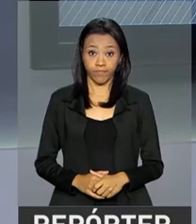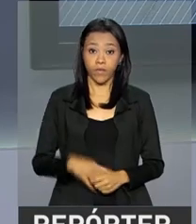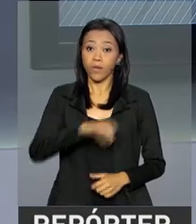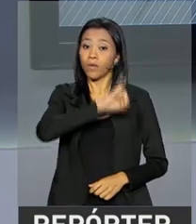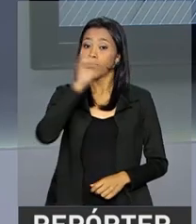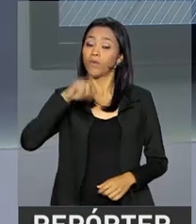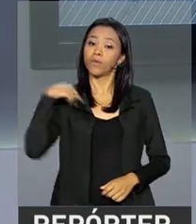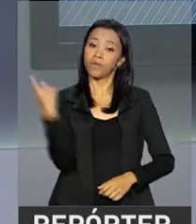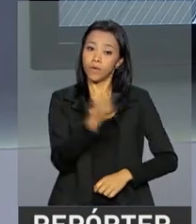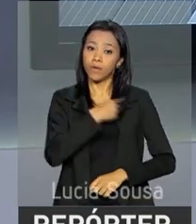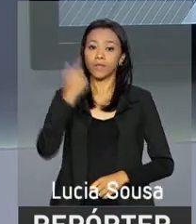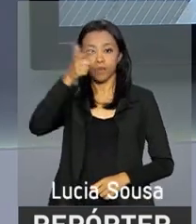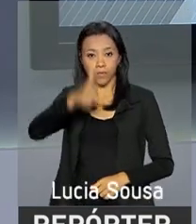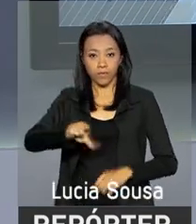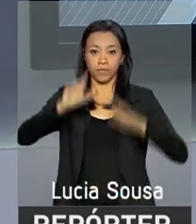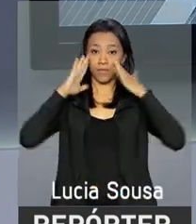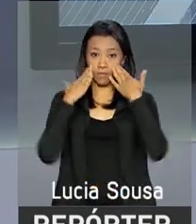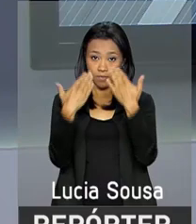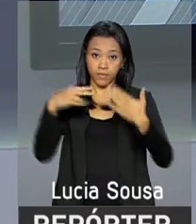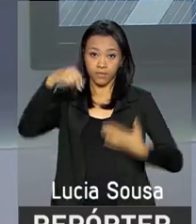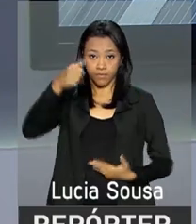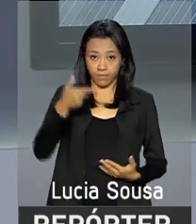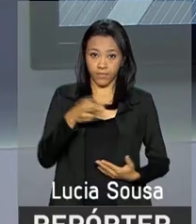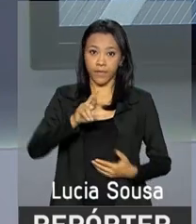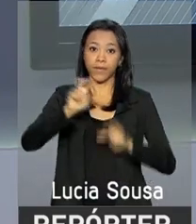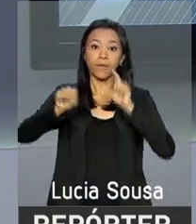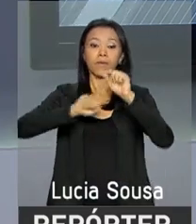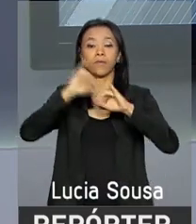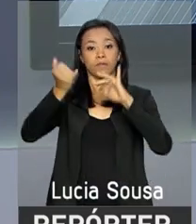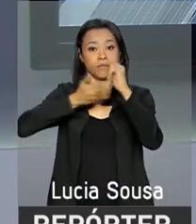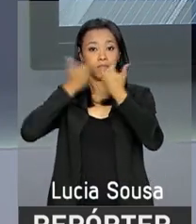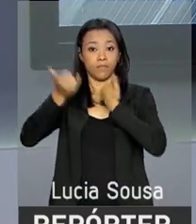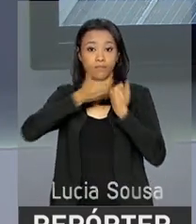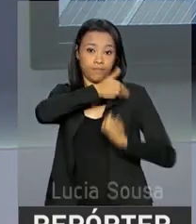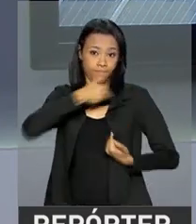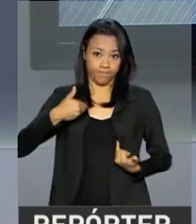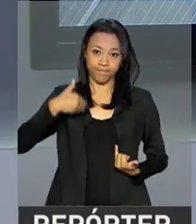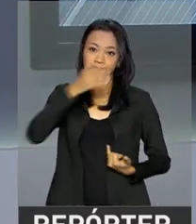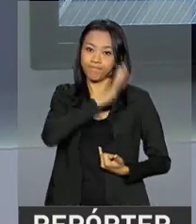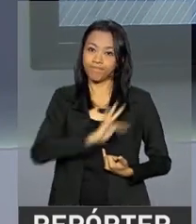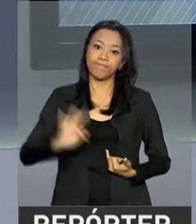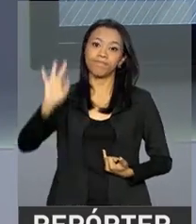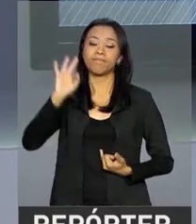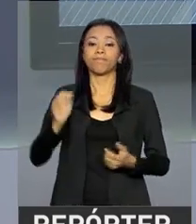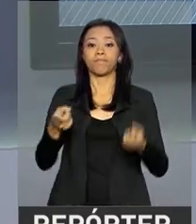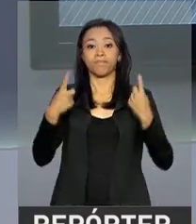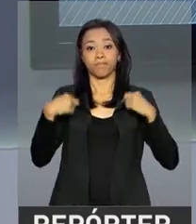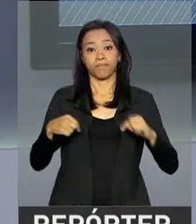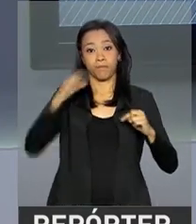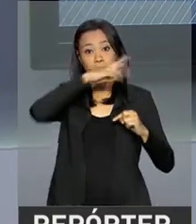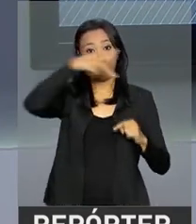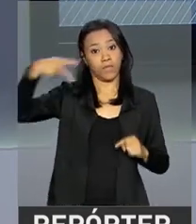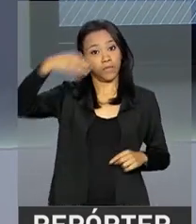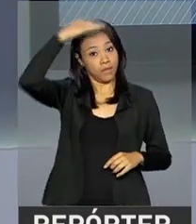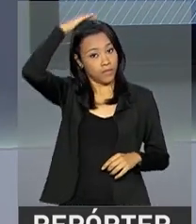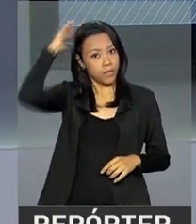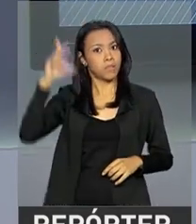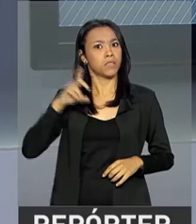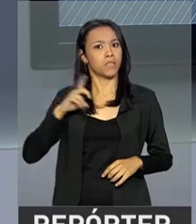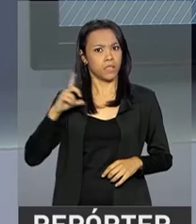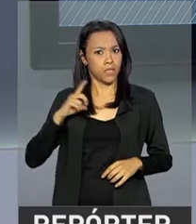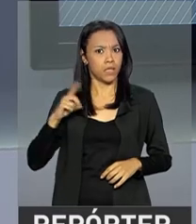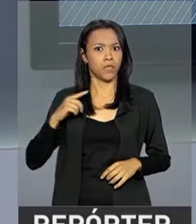Olá, no ar mais uma edição do Repórter NBR com as notícias do governo federal. O presidente Michel Temer tem uma agenda cheia